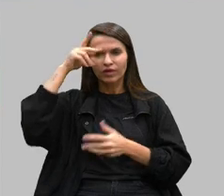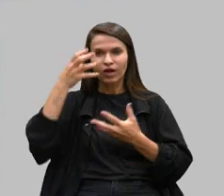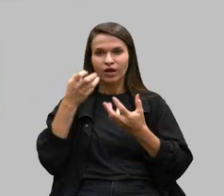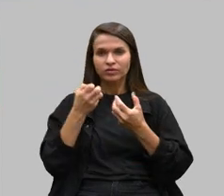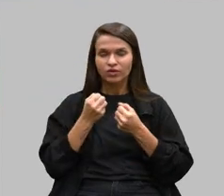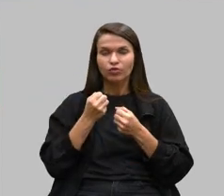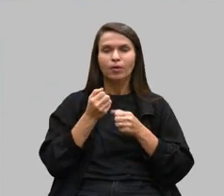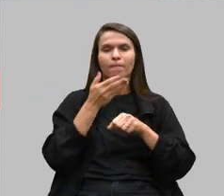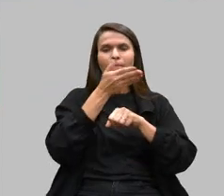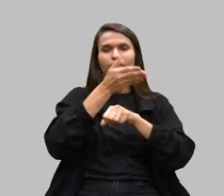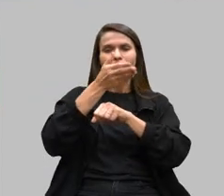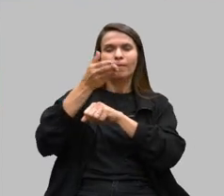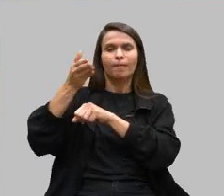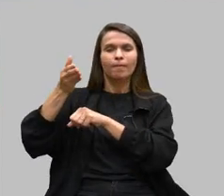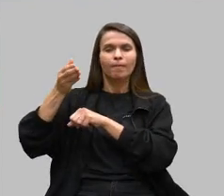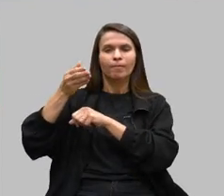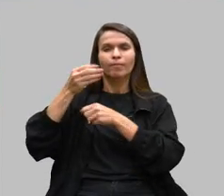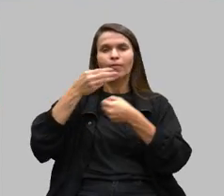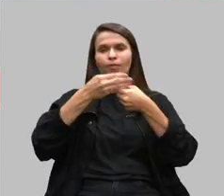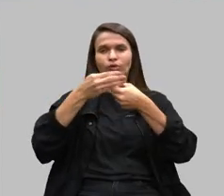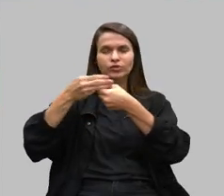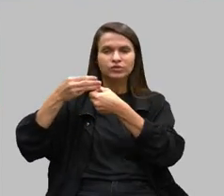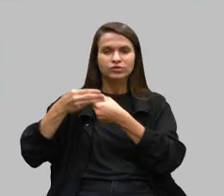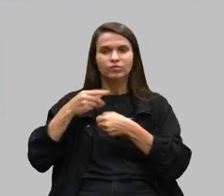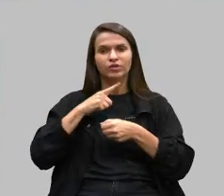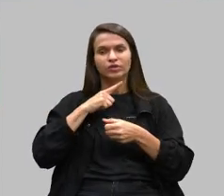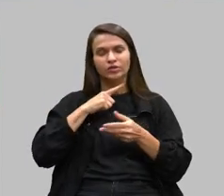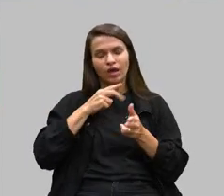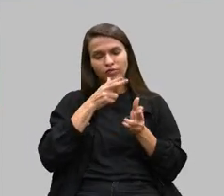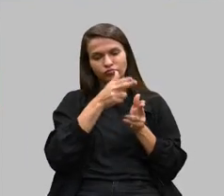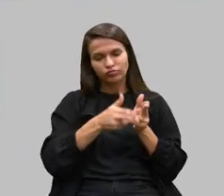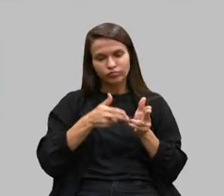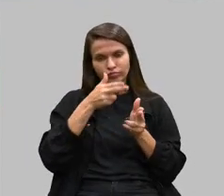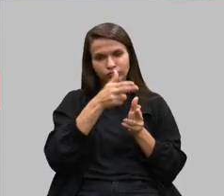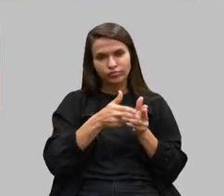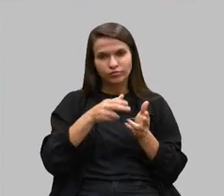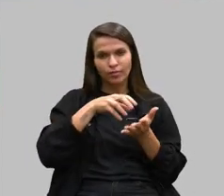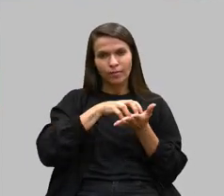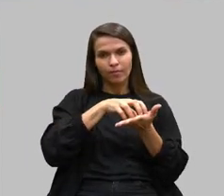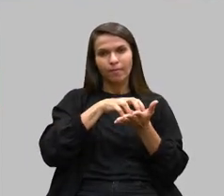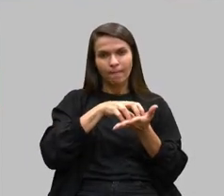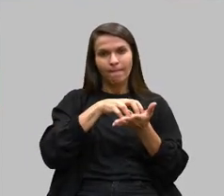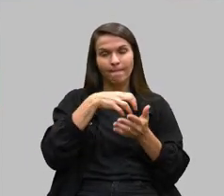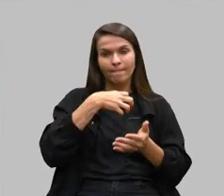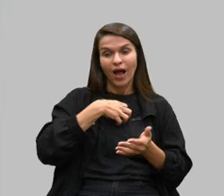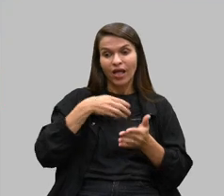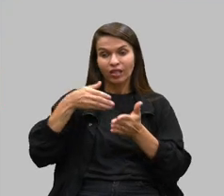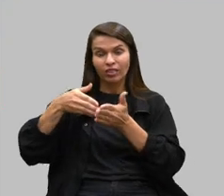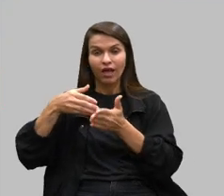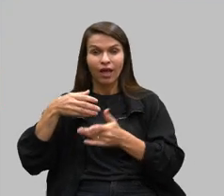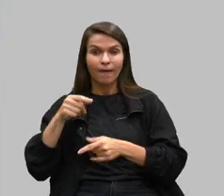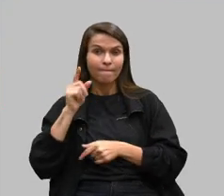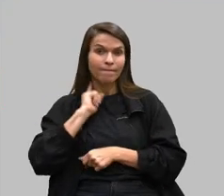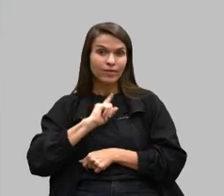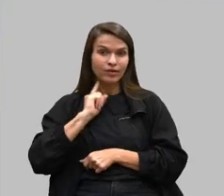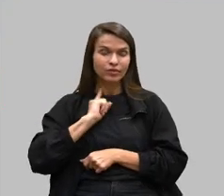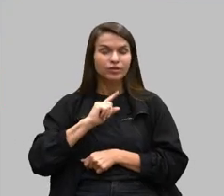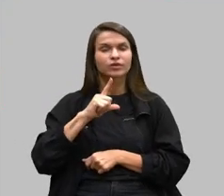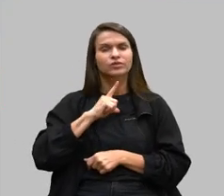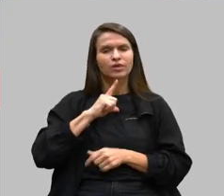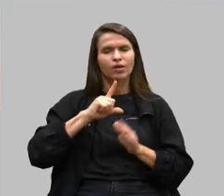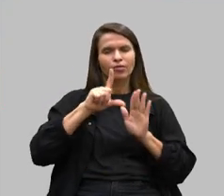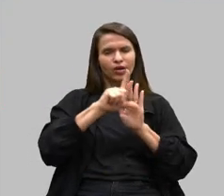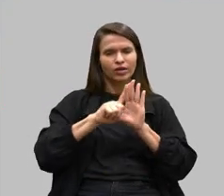municípios que passa a ferrovia eh Bahia Minas temos uma legislação para cada